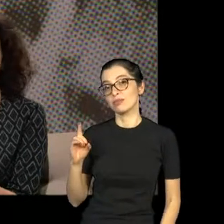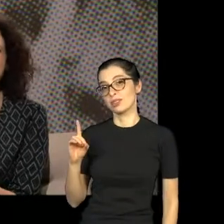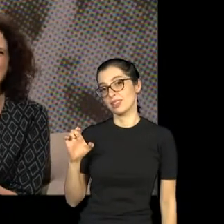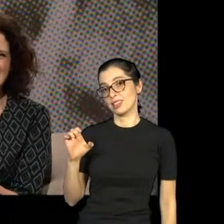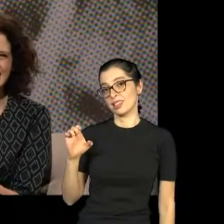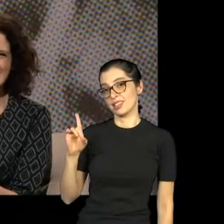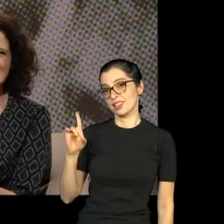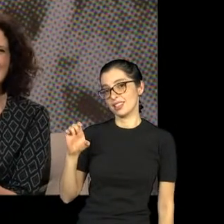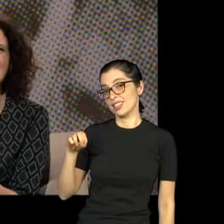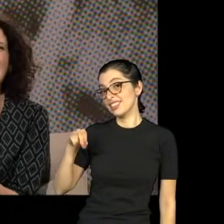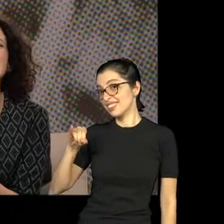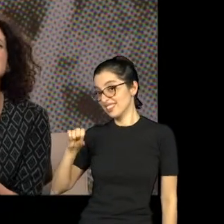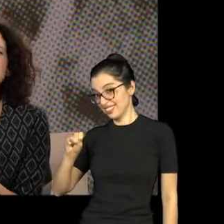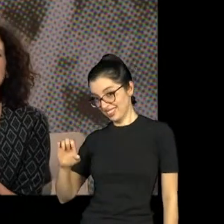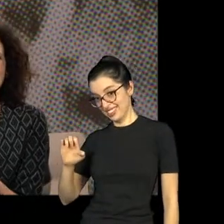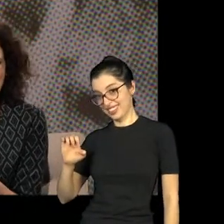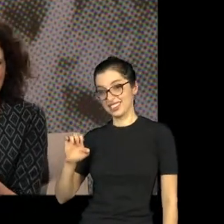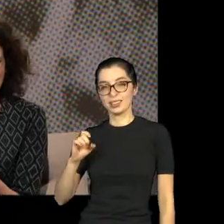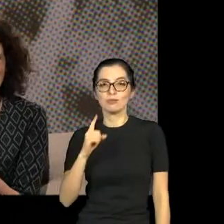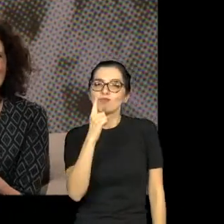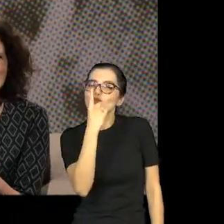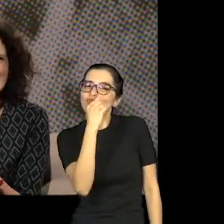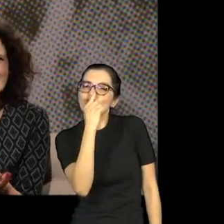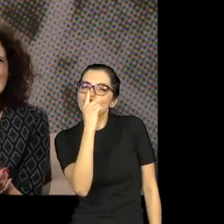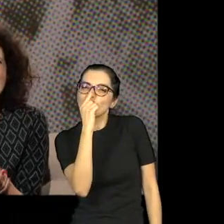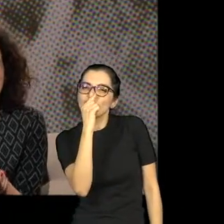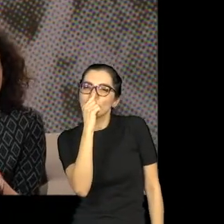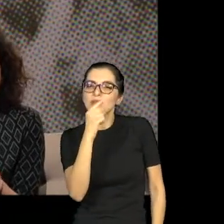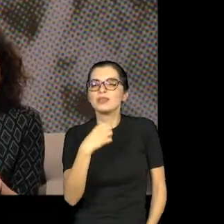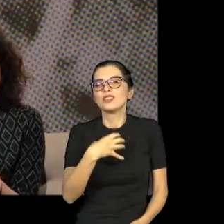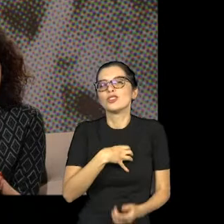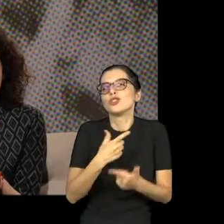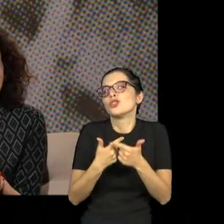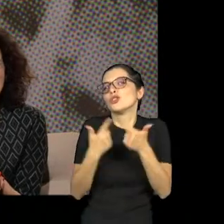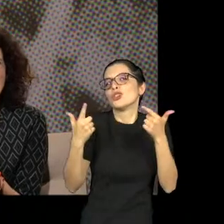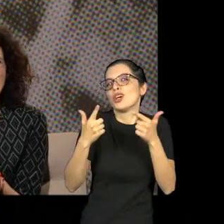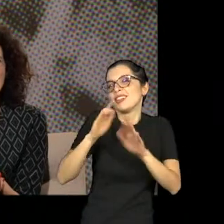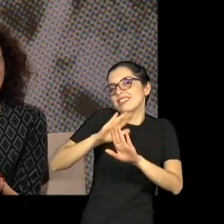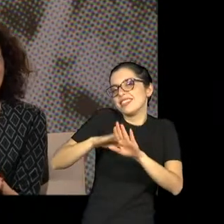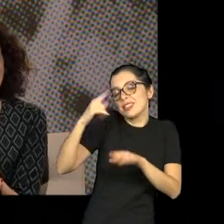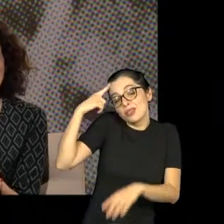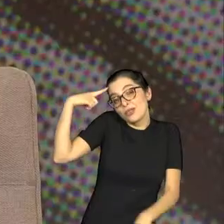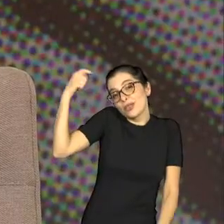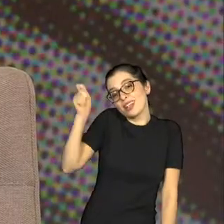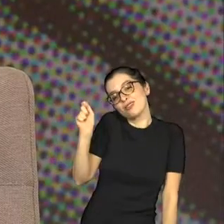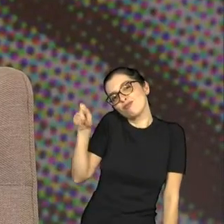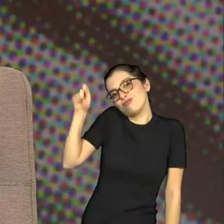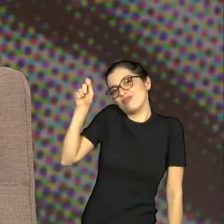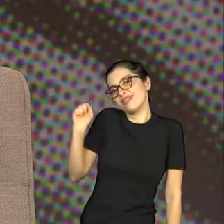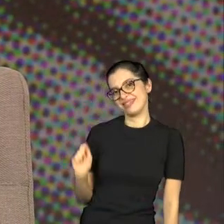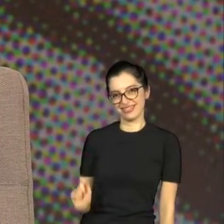narizinho, pra dar sorte. Criatura das fadas. Beijo. Te amo.